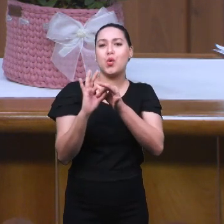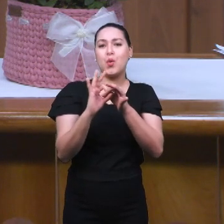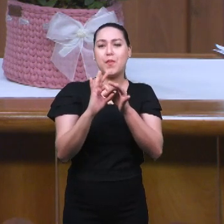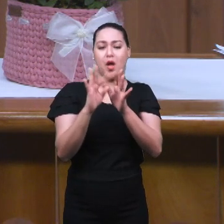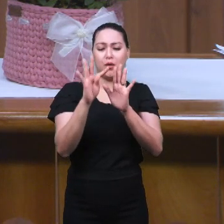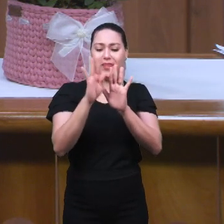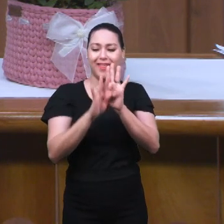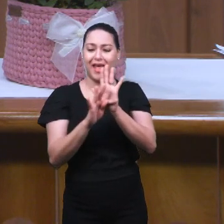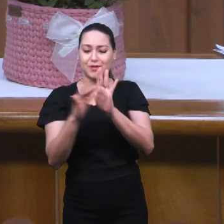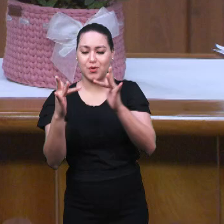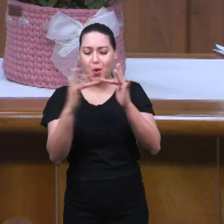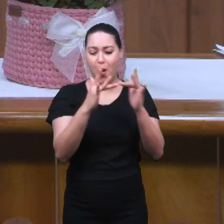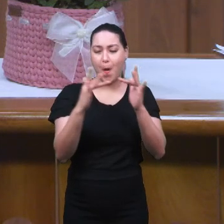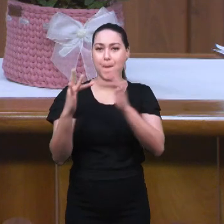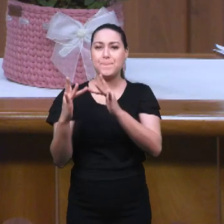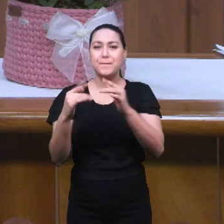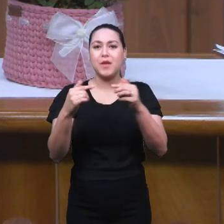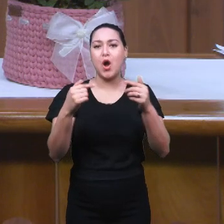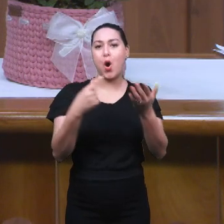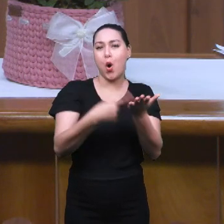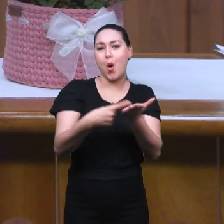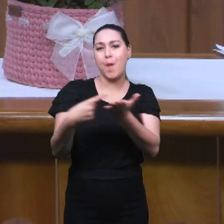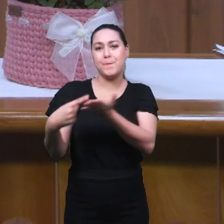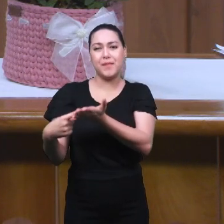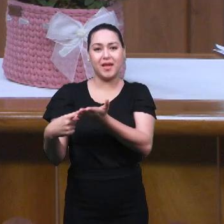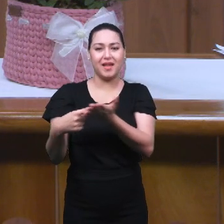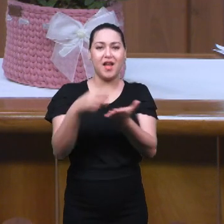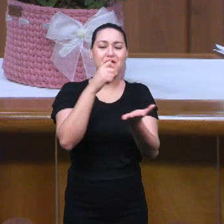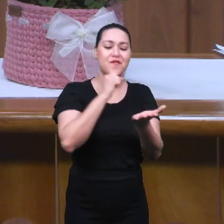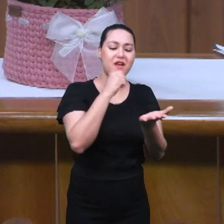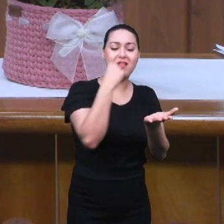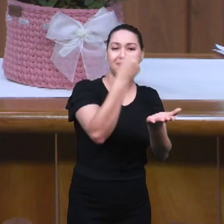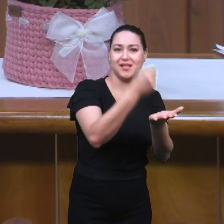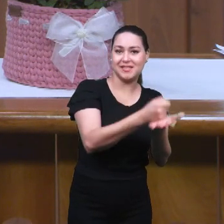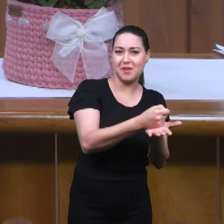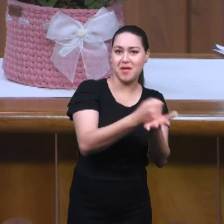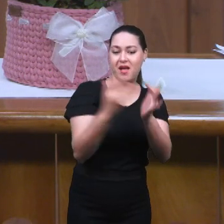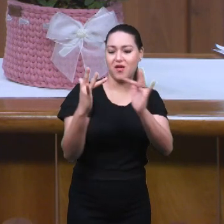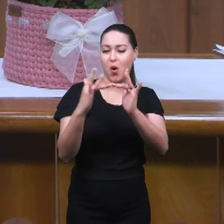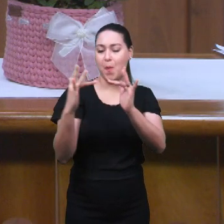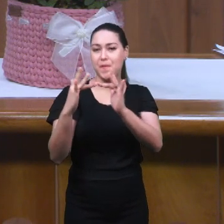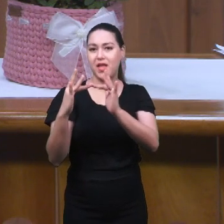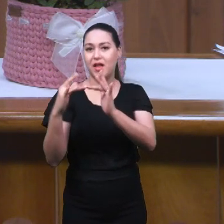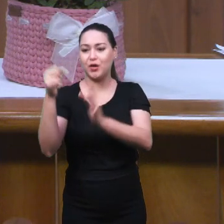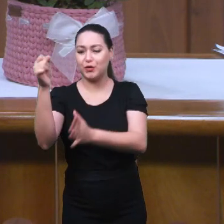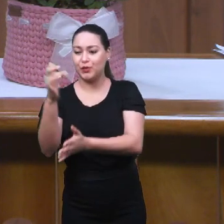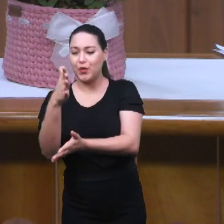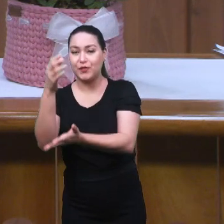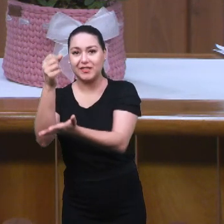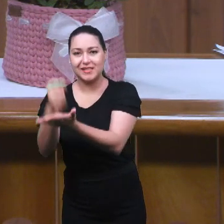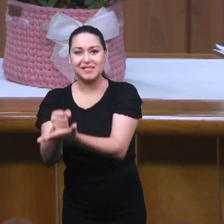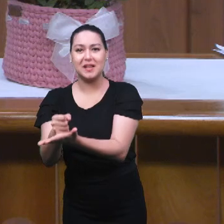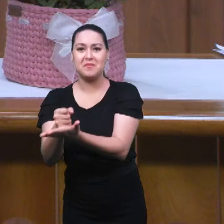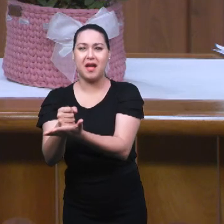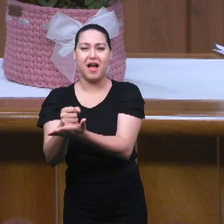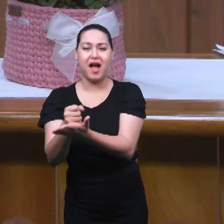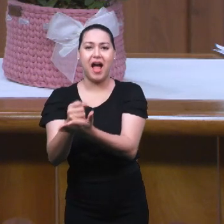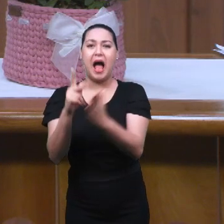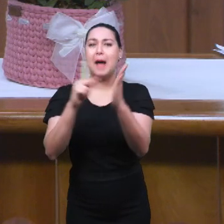textos bíblicos do Velho Testamento com o Novo Testamento, das parábolas, das cartas. Meus irmãos, que